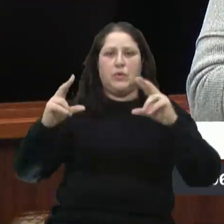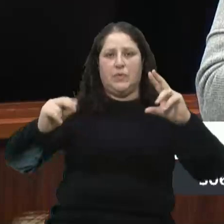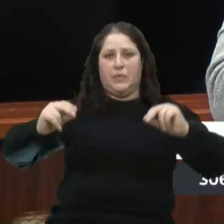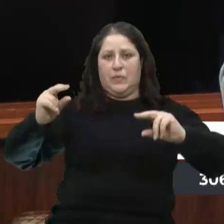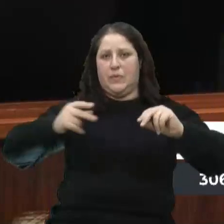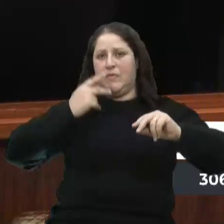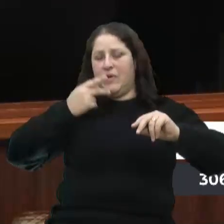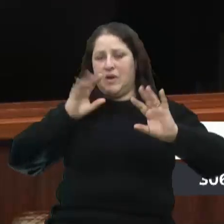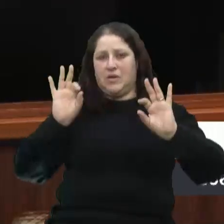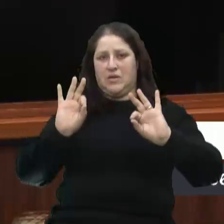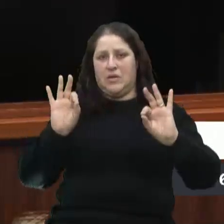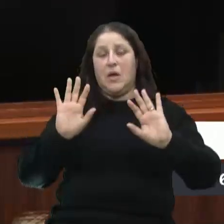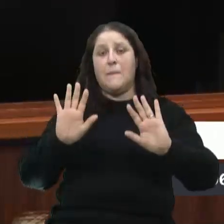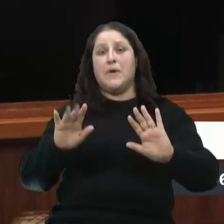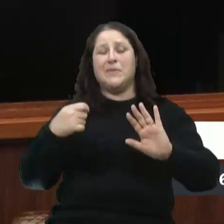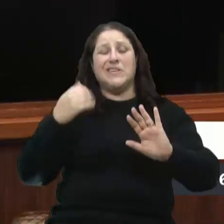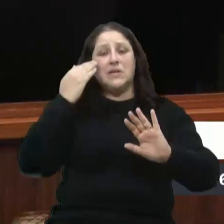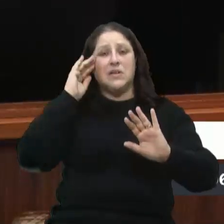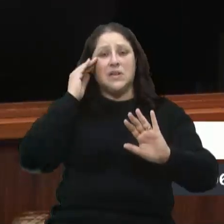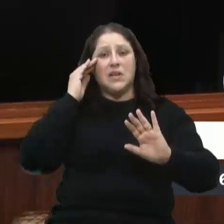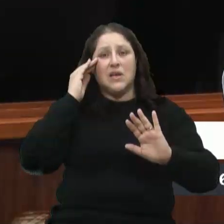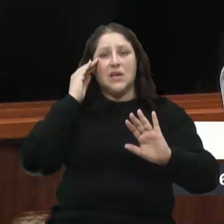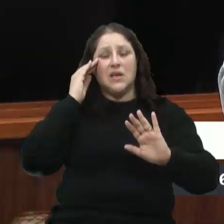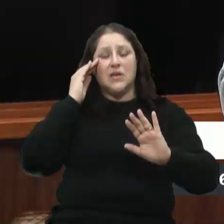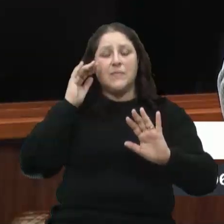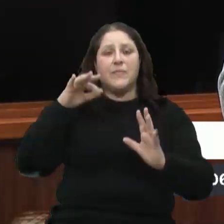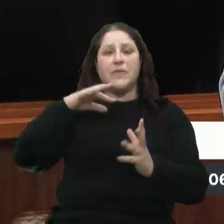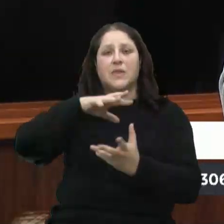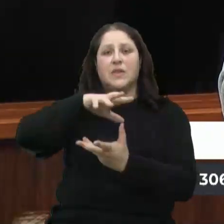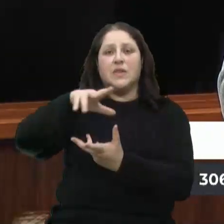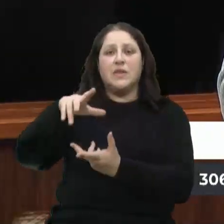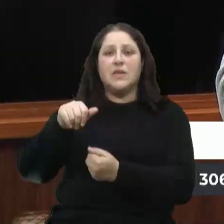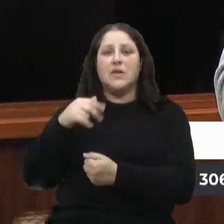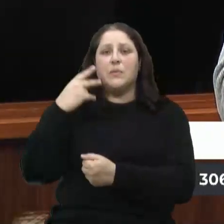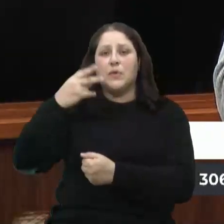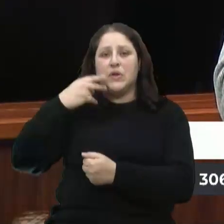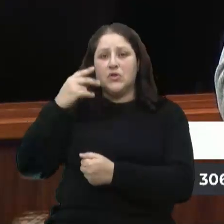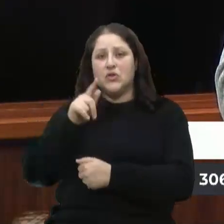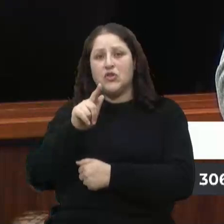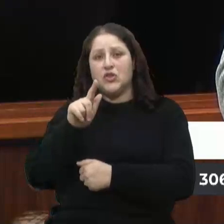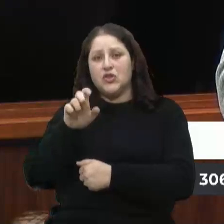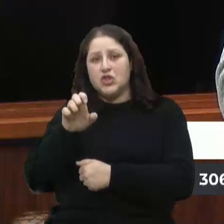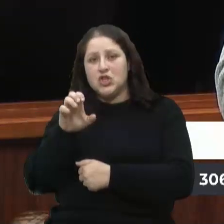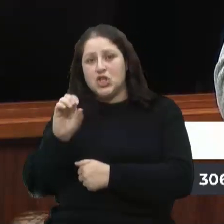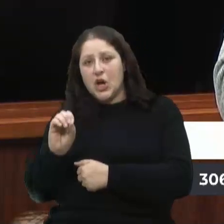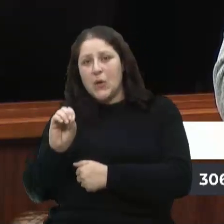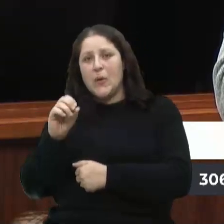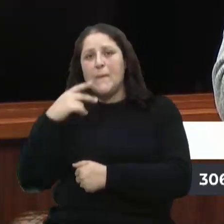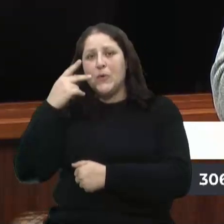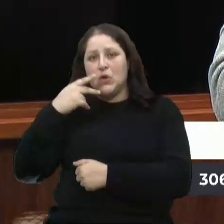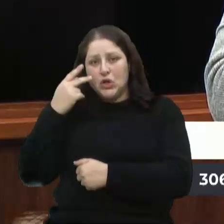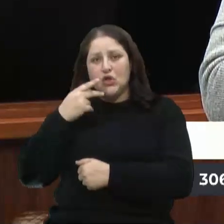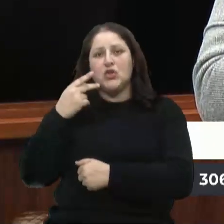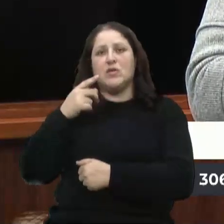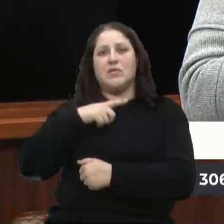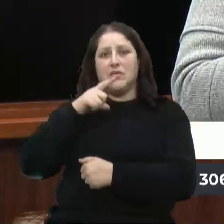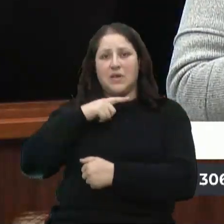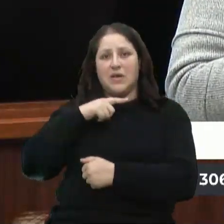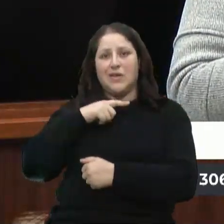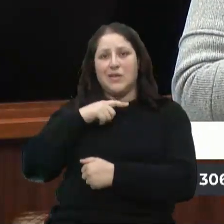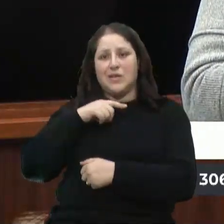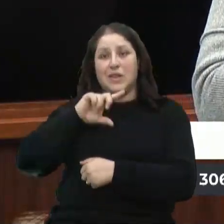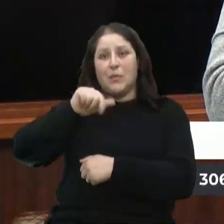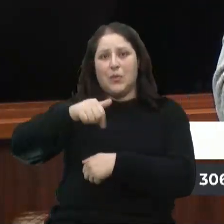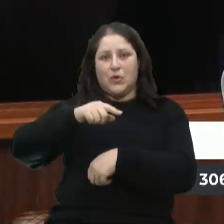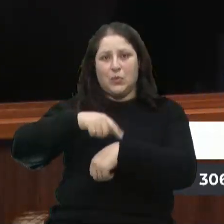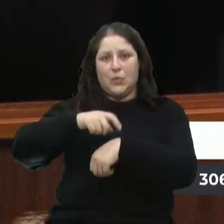nós temos que entender já é o político que se desmembra a partir do encontro desse né O que